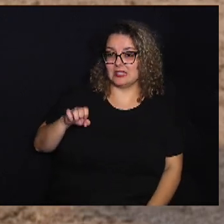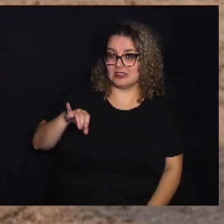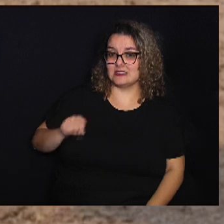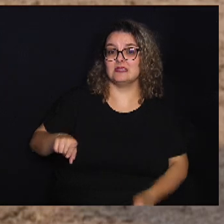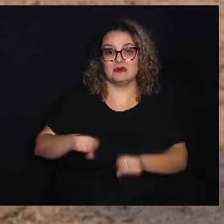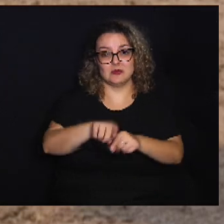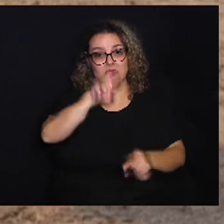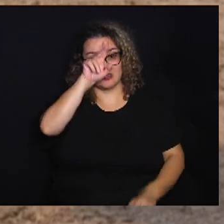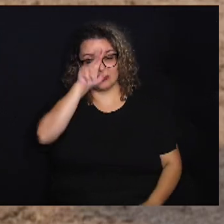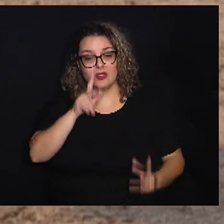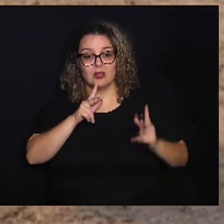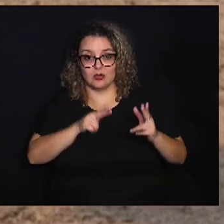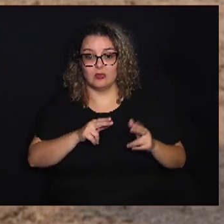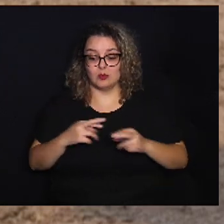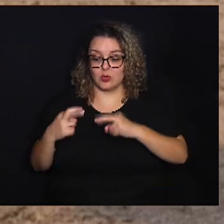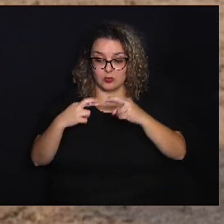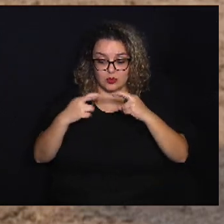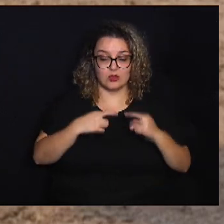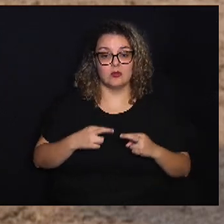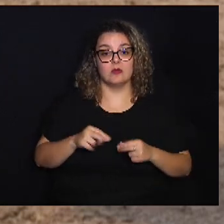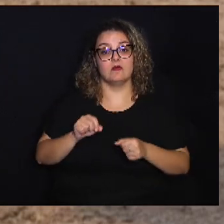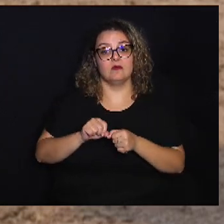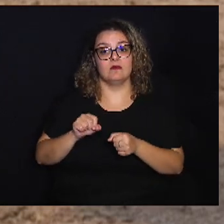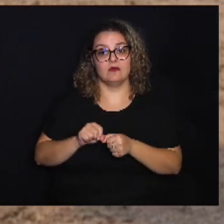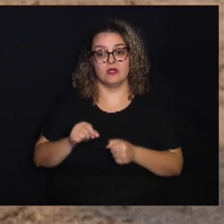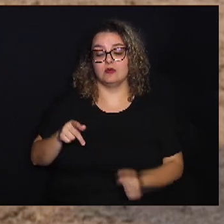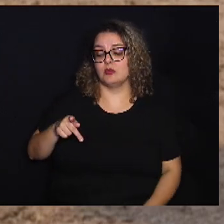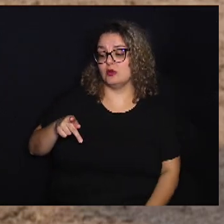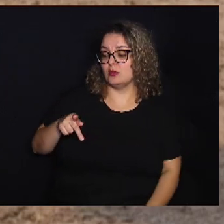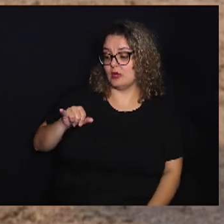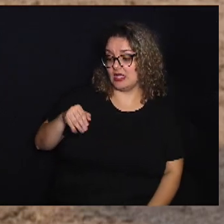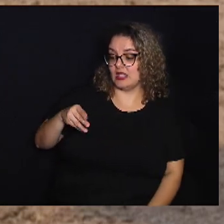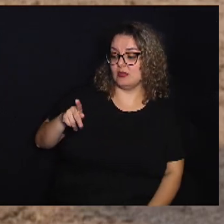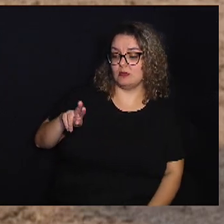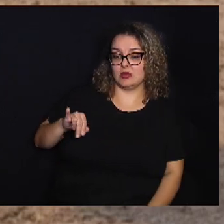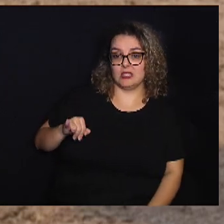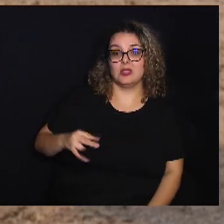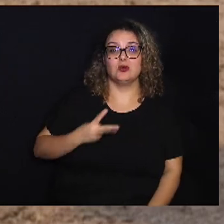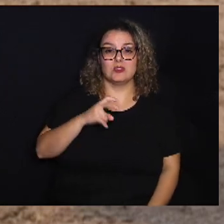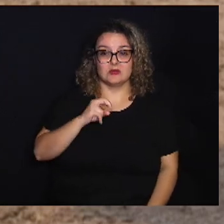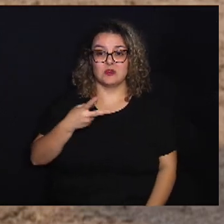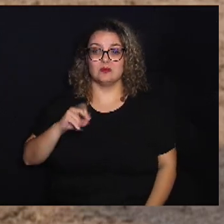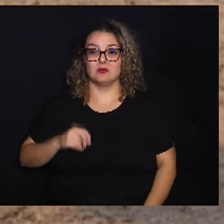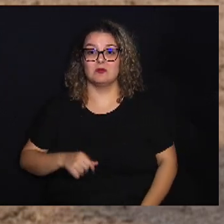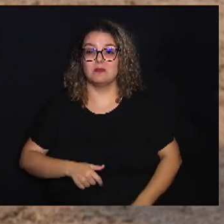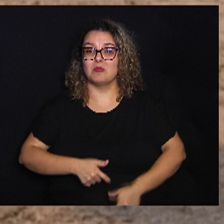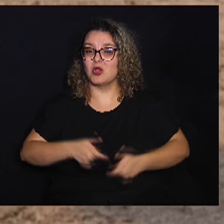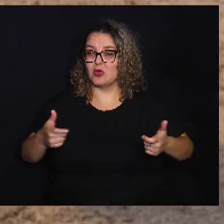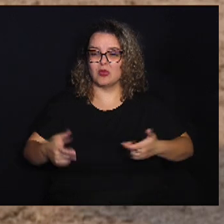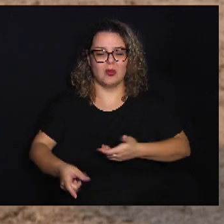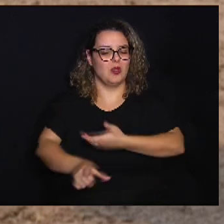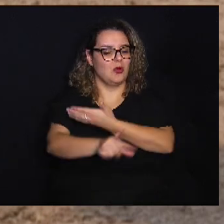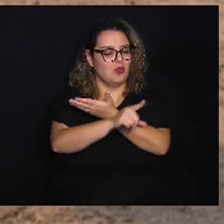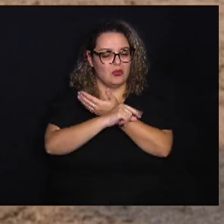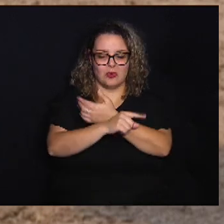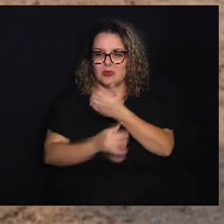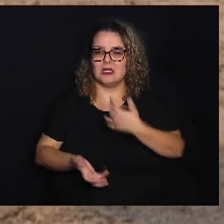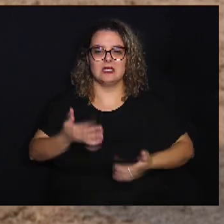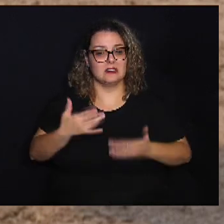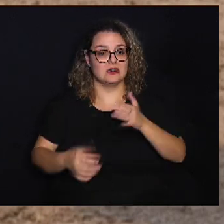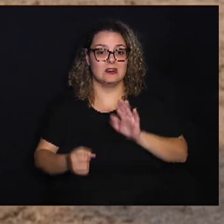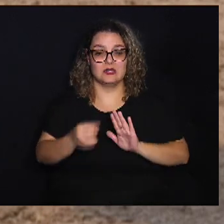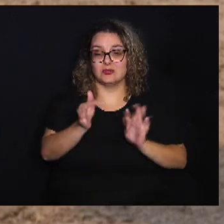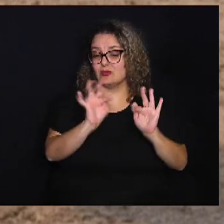De acordo com o monitoramento feito pelo INPE, 2020 foi o ano que teve mais registros de fogo no Pantanal desde o fim da década